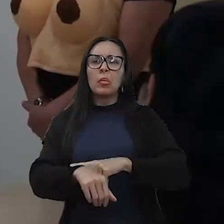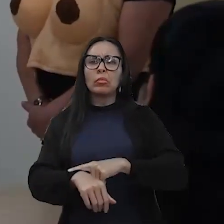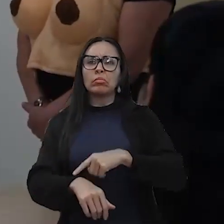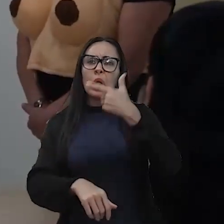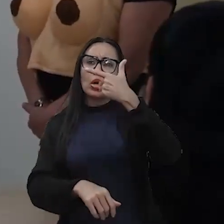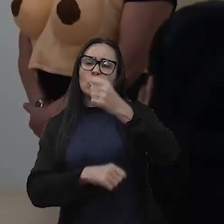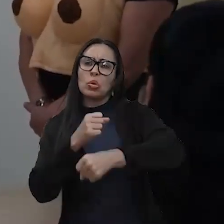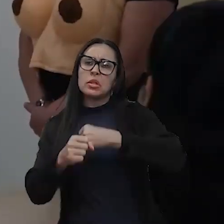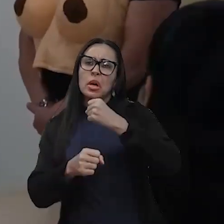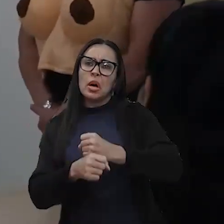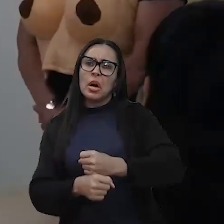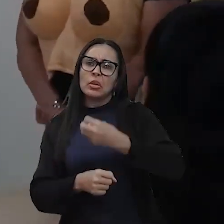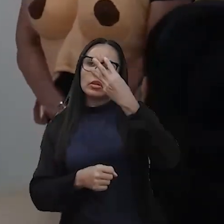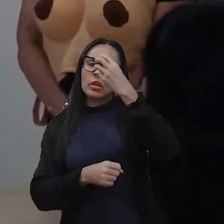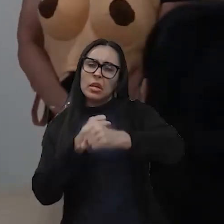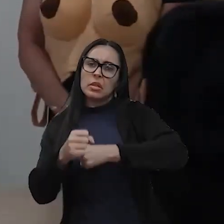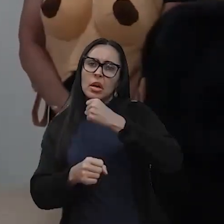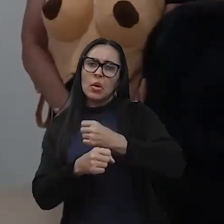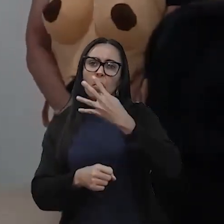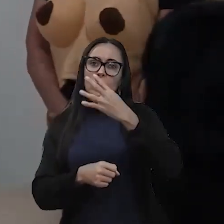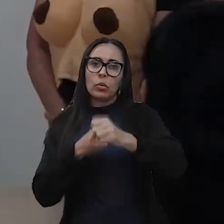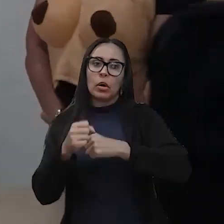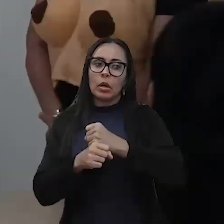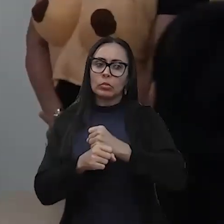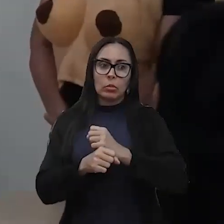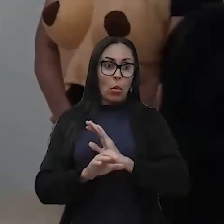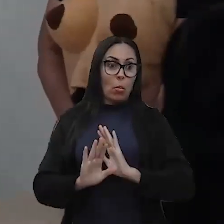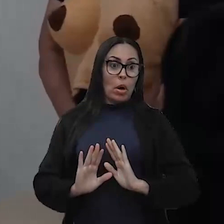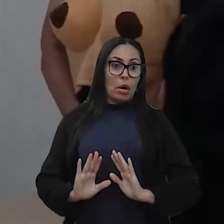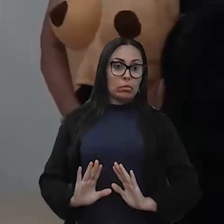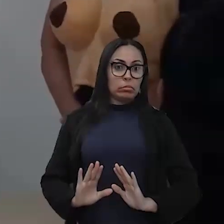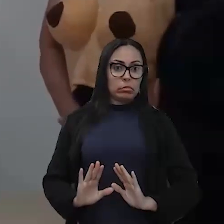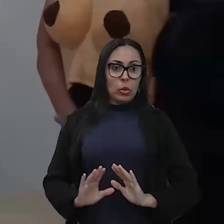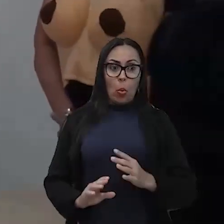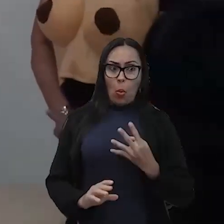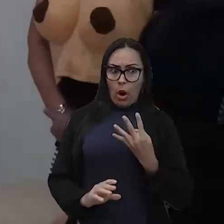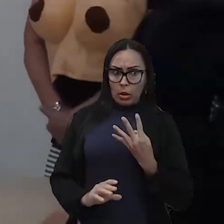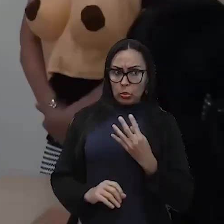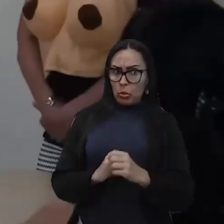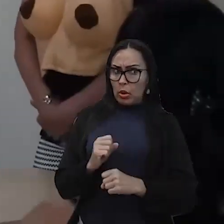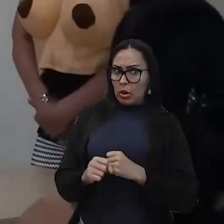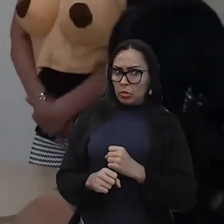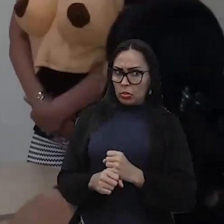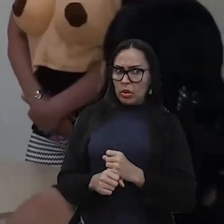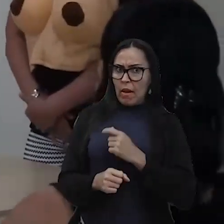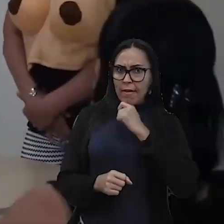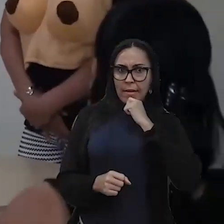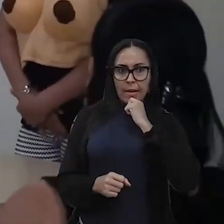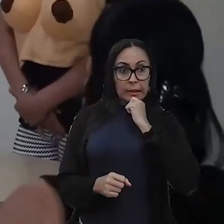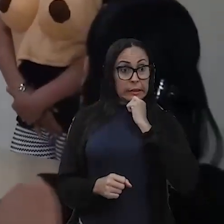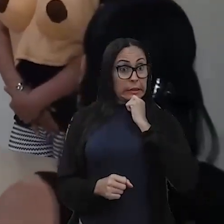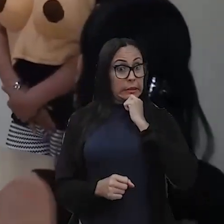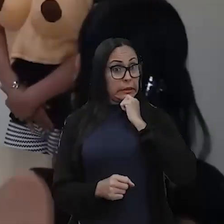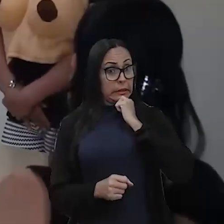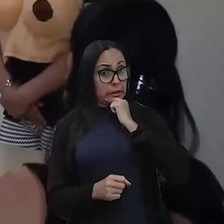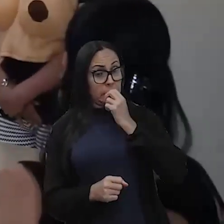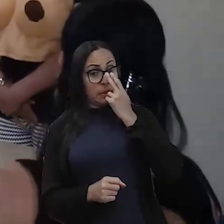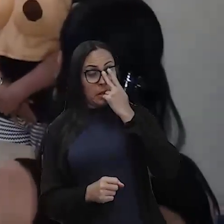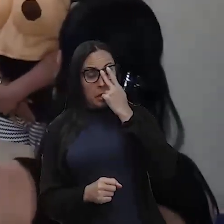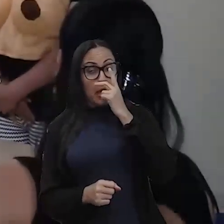4 anos? Opa! Que é isso? 4 anos e ainda está saindo? Se a sua mama